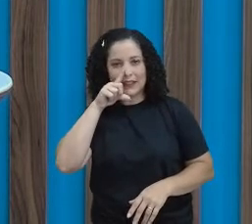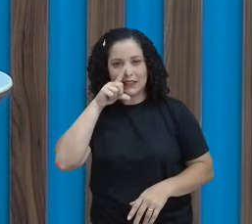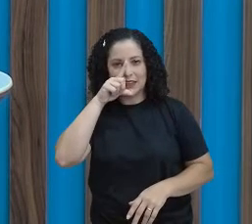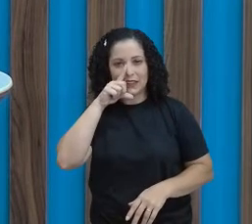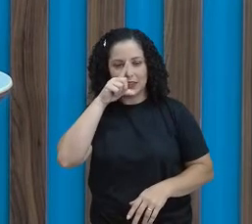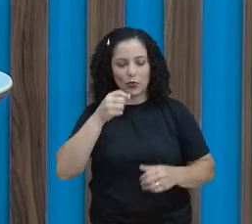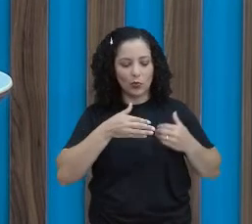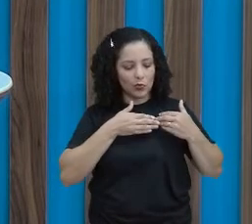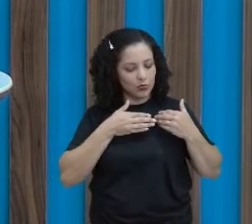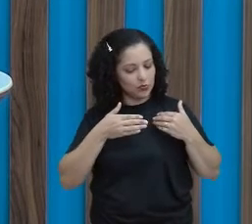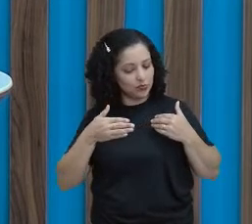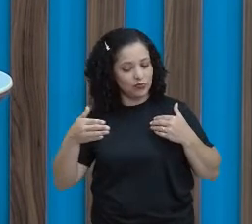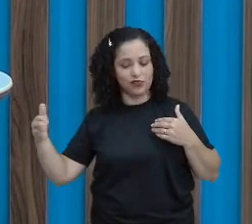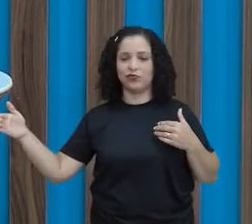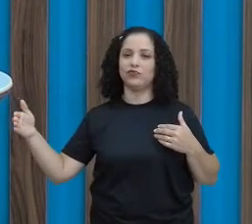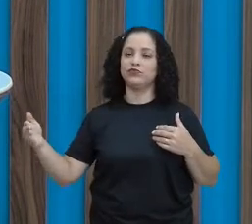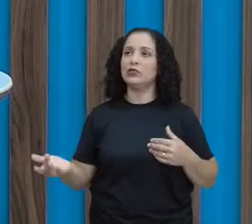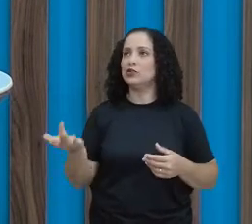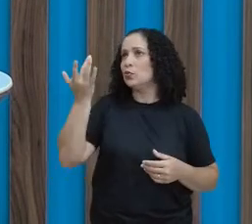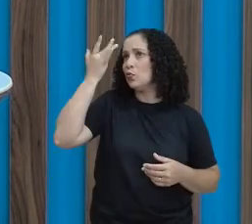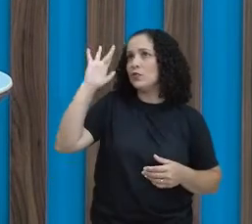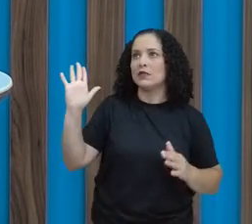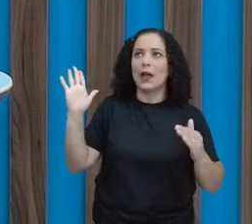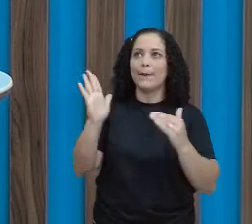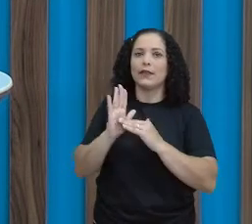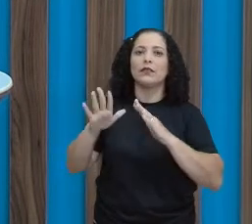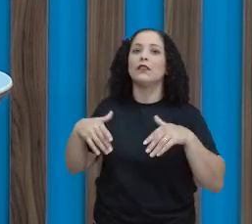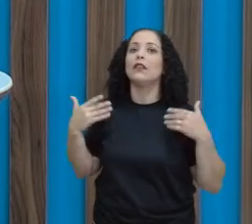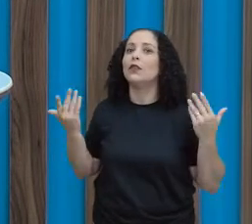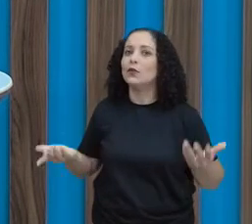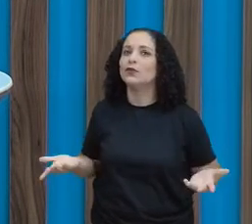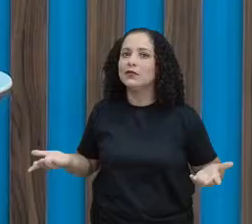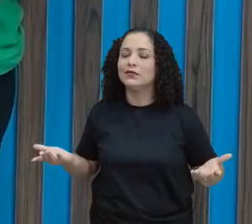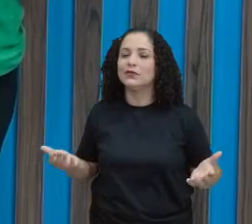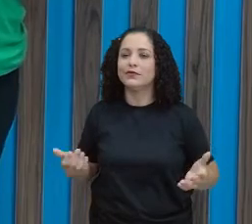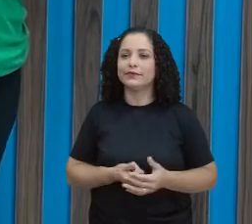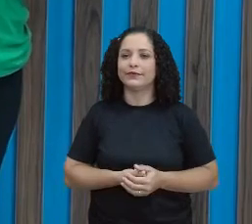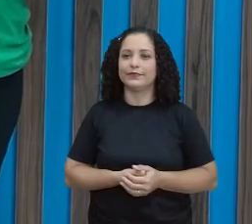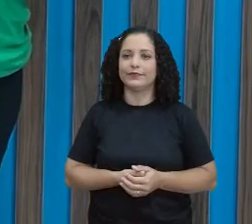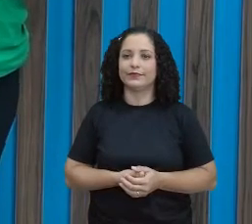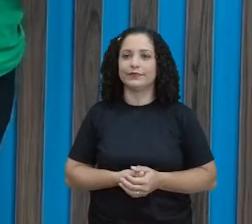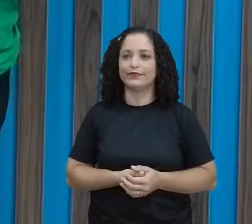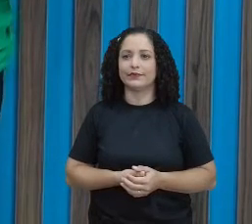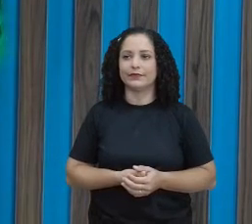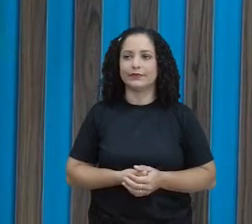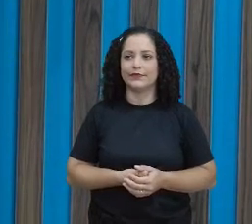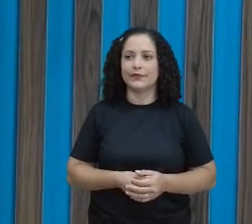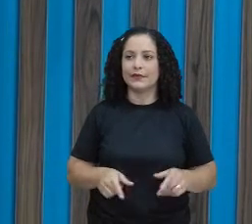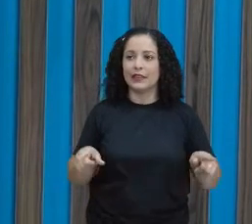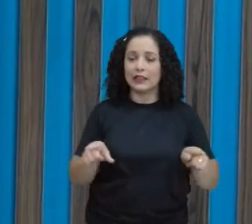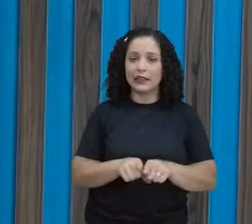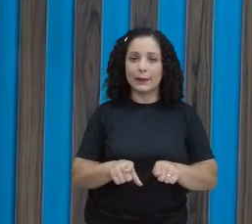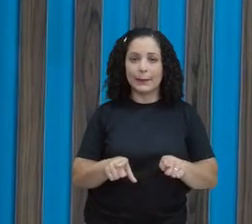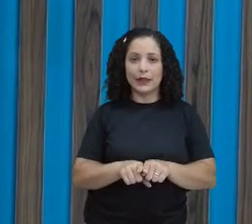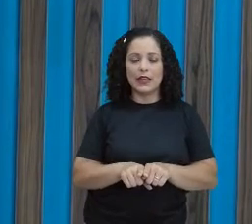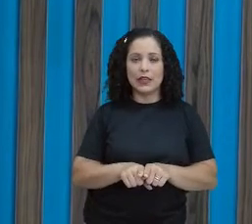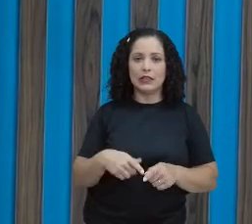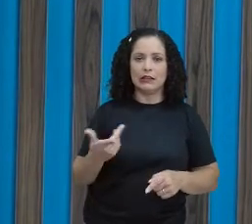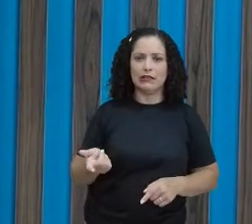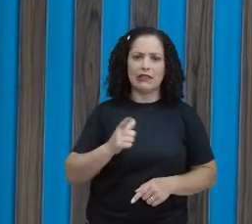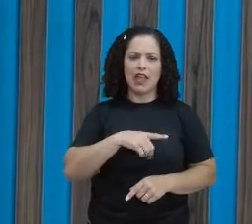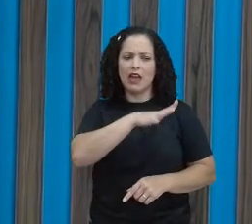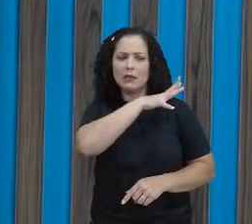vezes a gente vai dizer, não sabemos até quando, né? E fora que se algum ser vivo